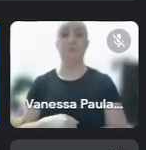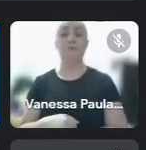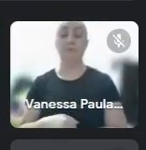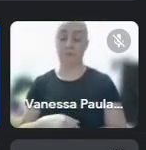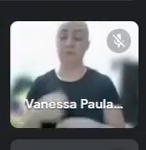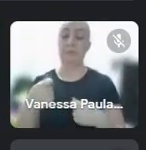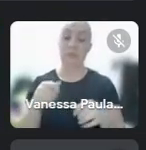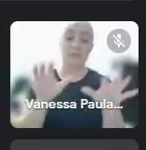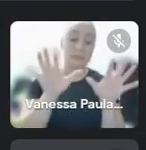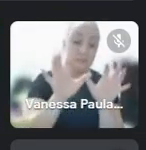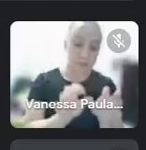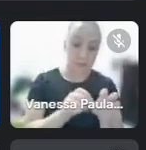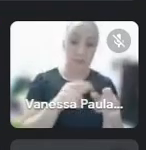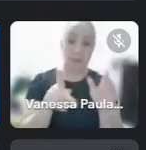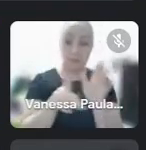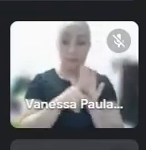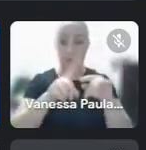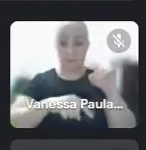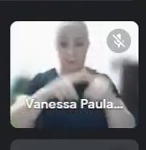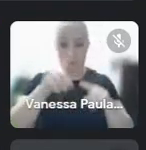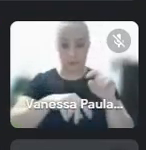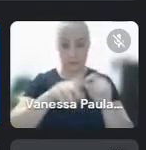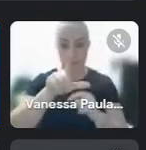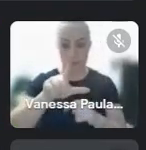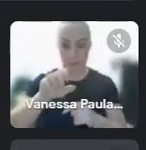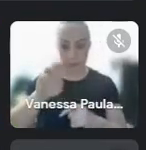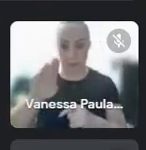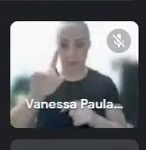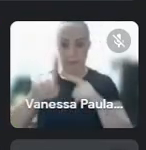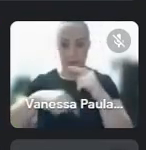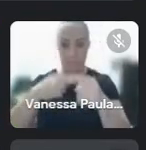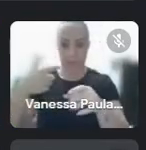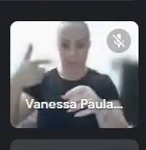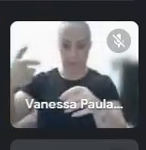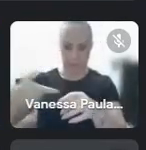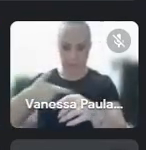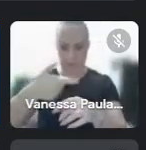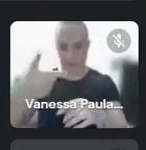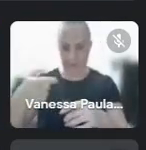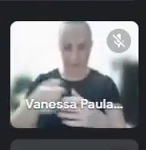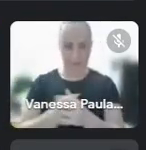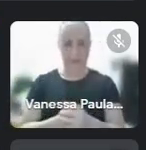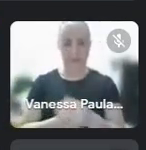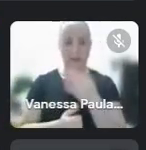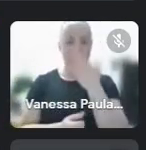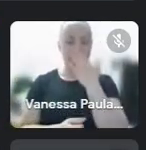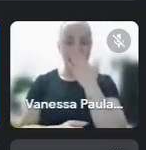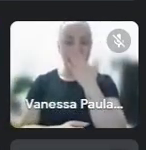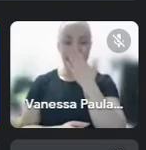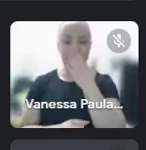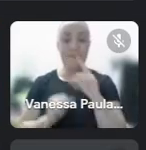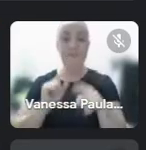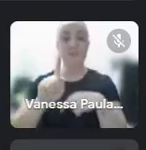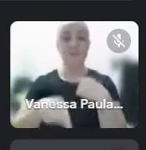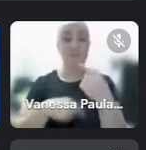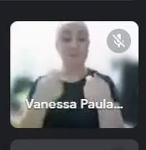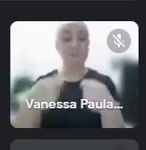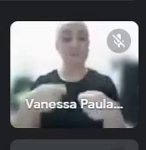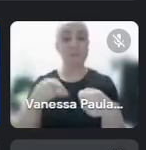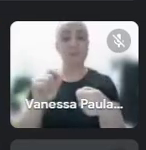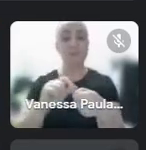tem que fazer a secagem do material que está no laboratório, tem que pulverizar, pode passar? Tem que fazer